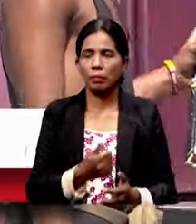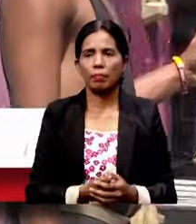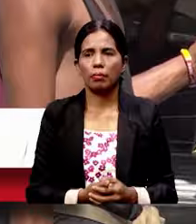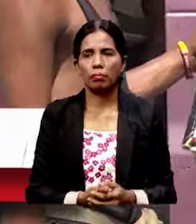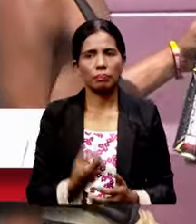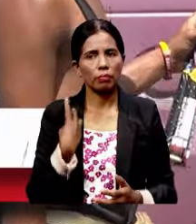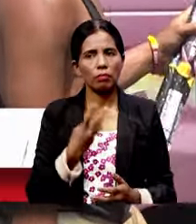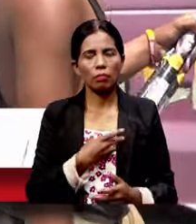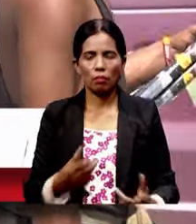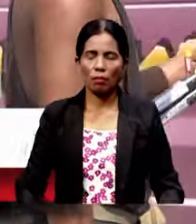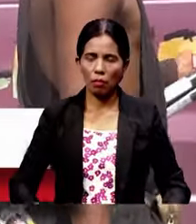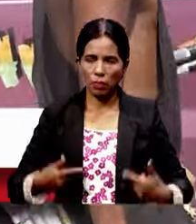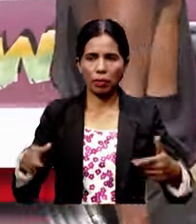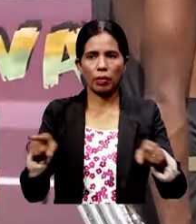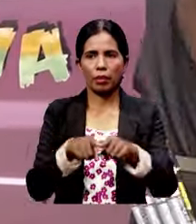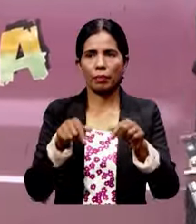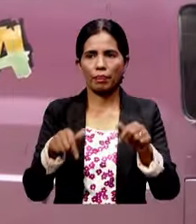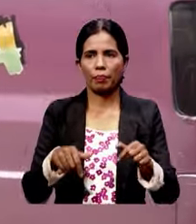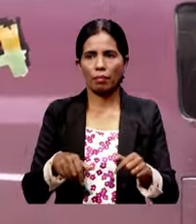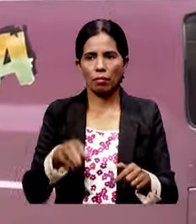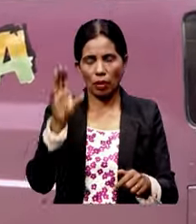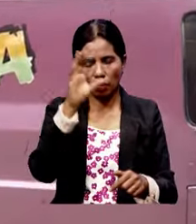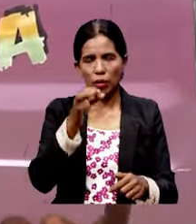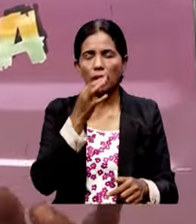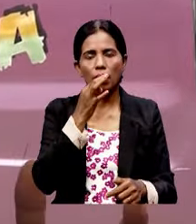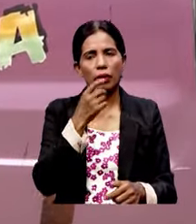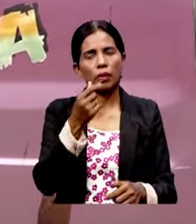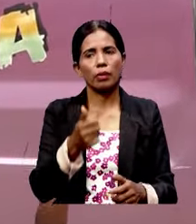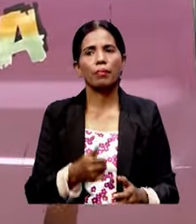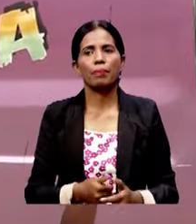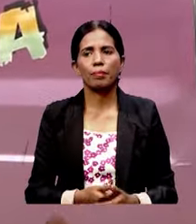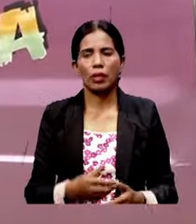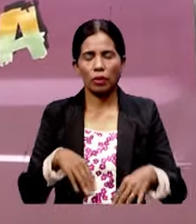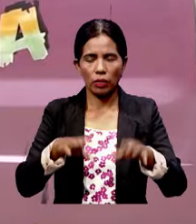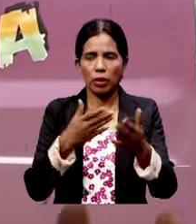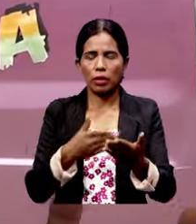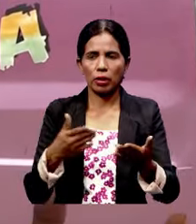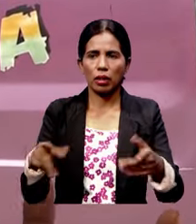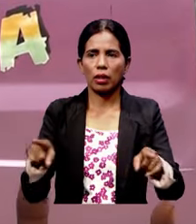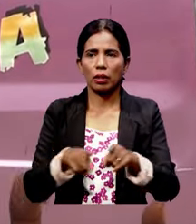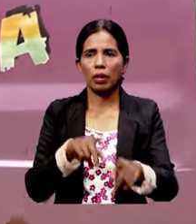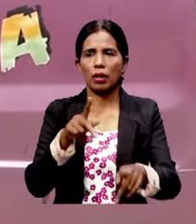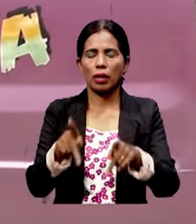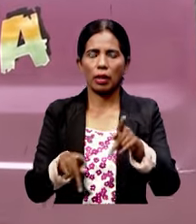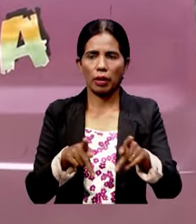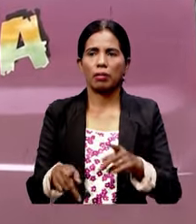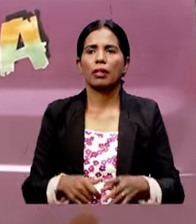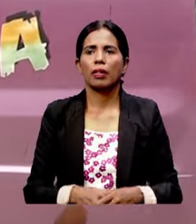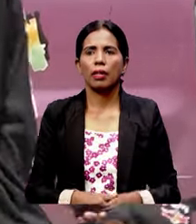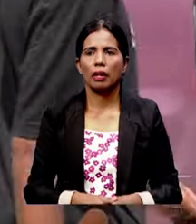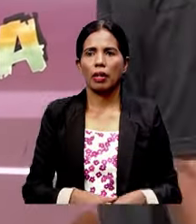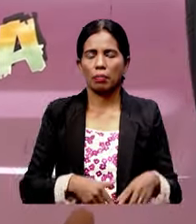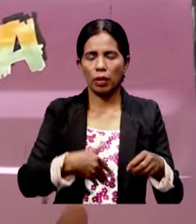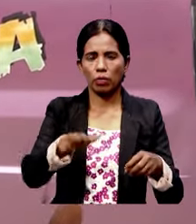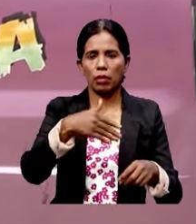a memória mais, né, de Tamba, buca rali o tempo, né, de. Mi mai fan sa san mo sa na sambe e ma nau ten e ma duni ami ha